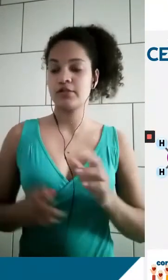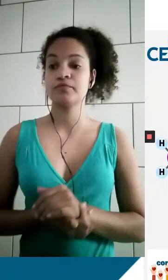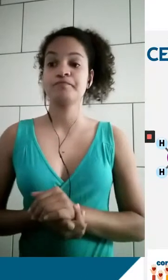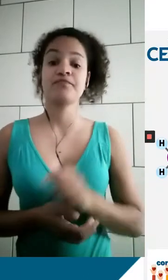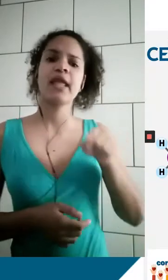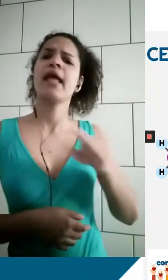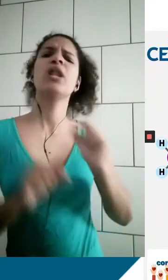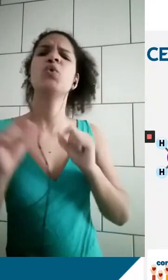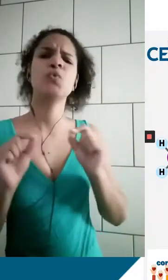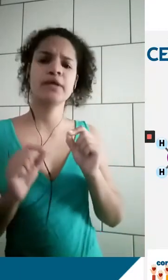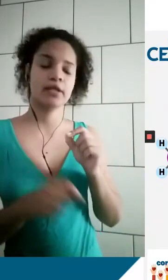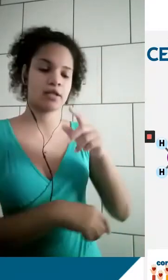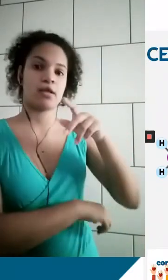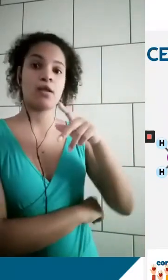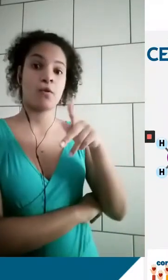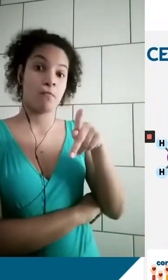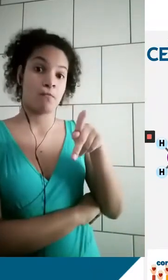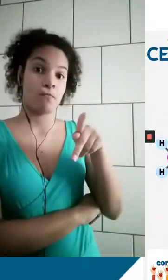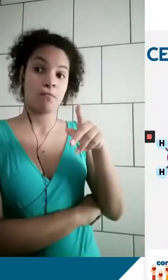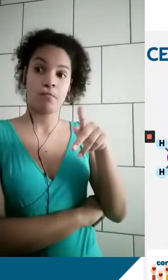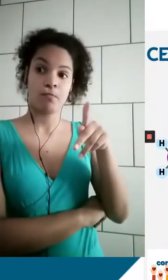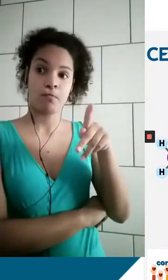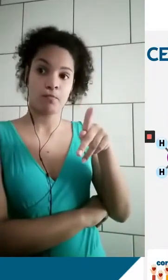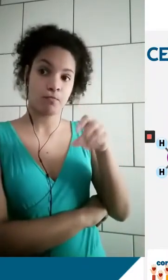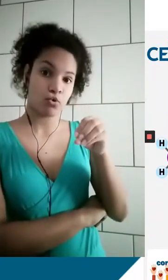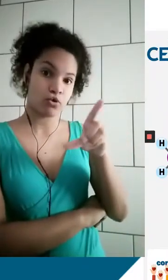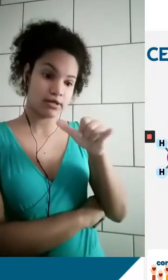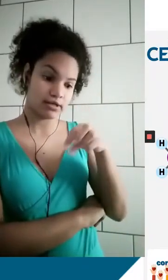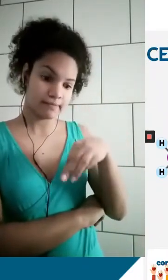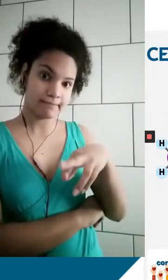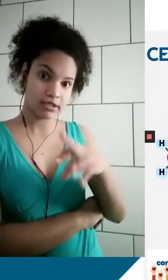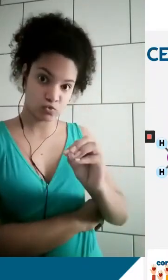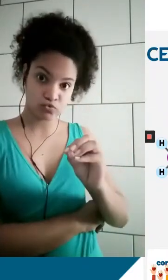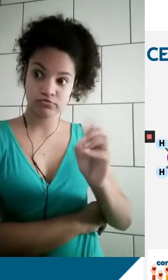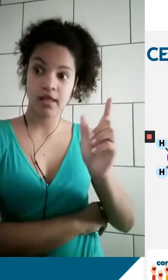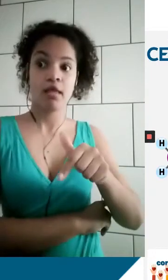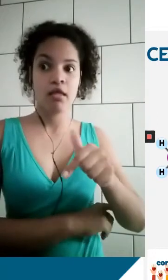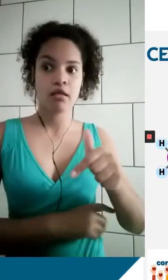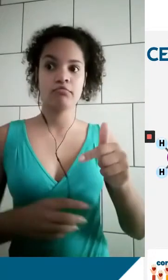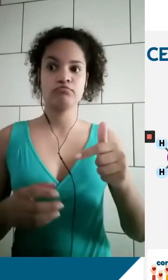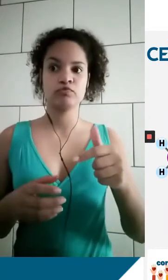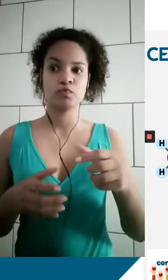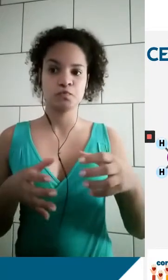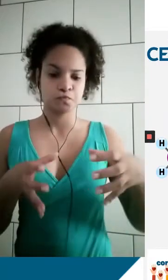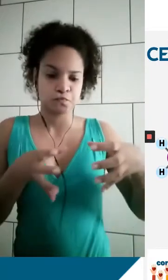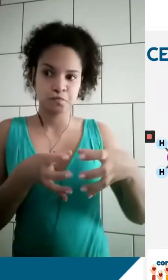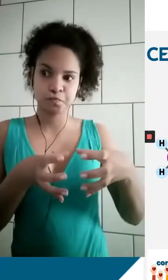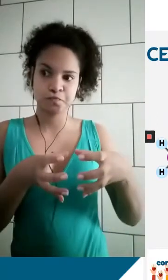de polímeros, são macromoléculas, ou seja, moléculas muito grandes, que são formadas por blocos